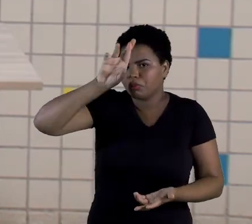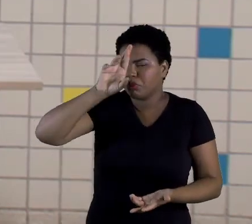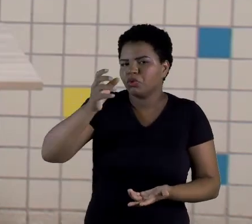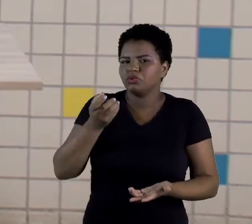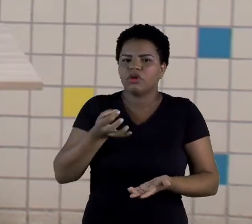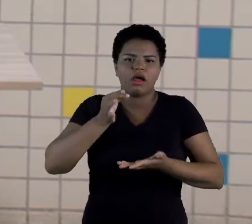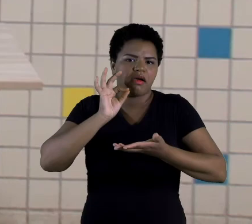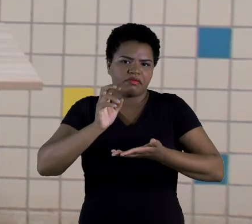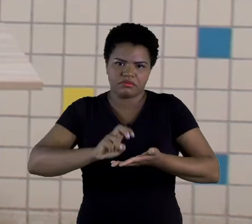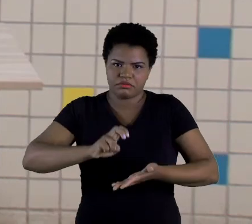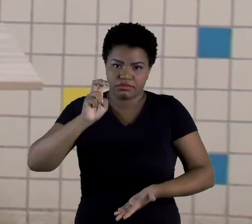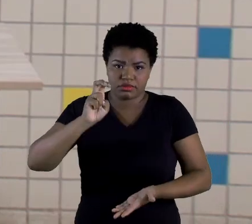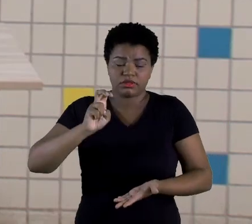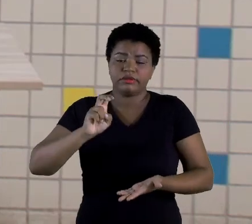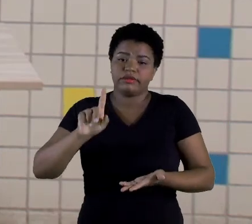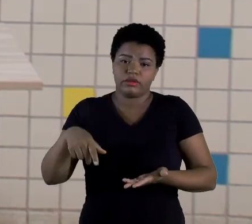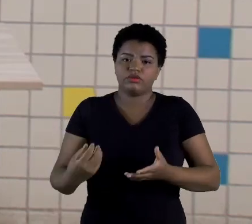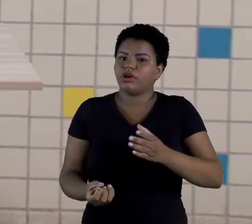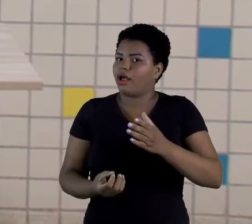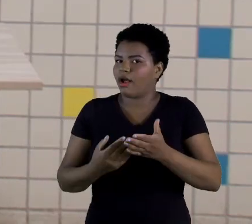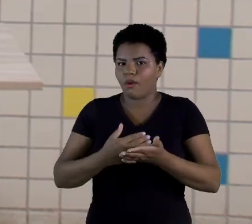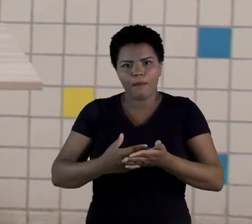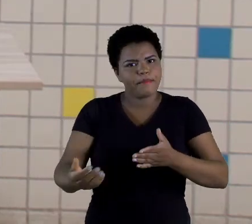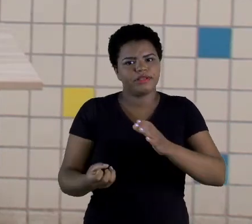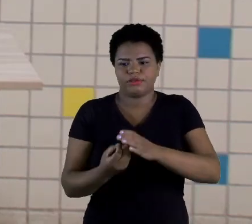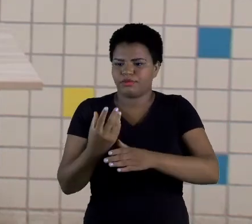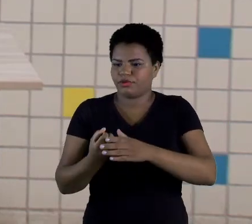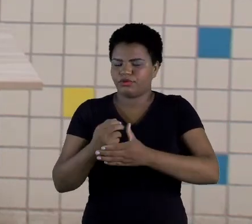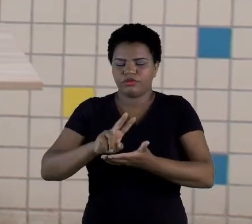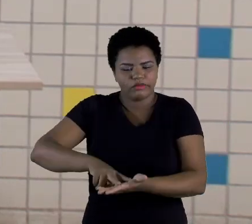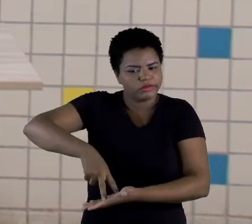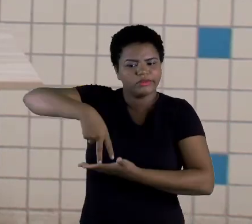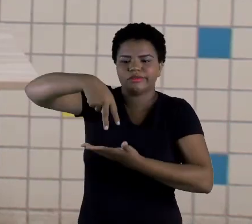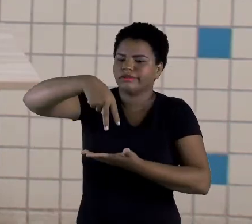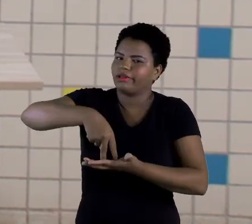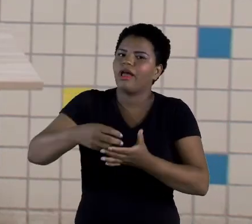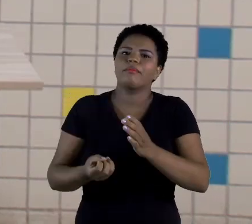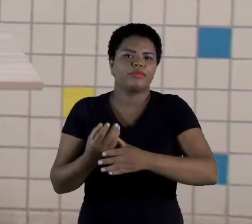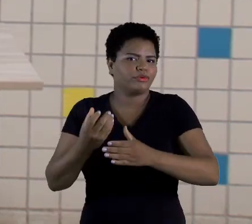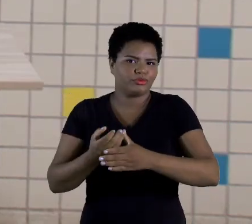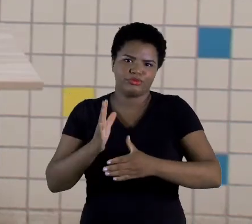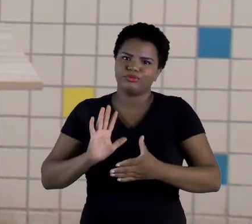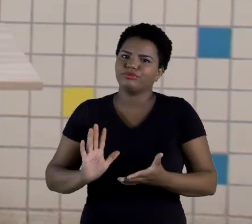já começa a produzir o lixo na hora que você levanta, quando você vai ao banheiro.